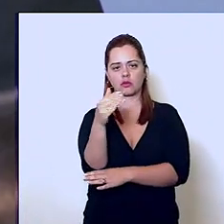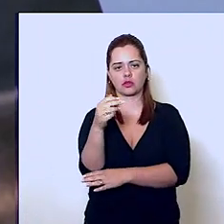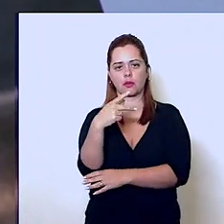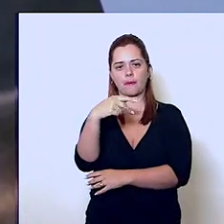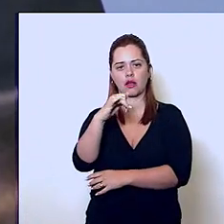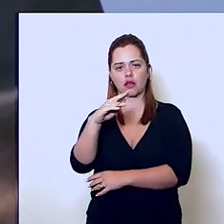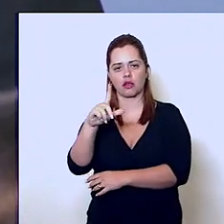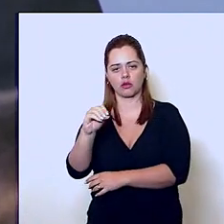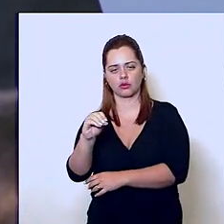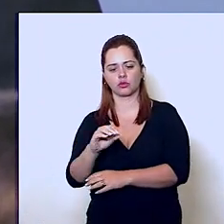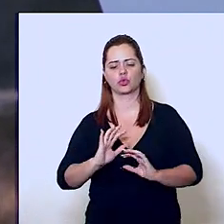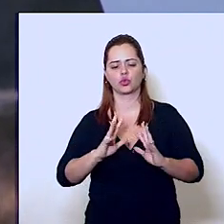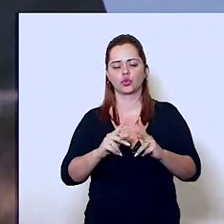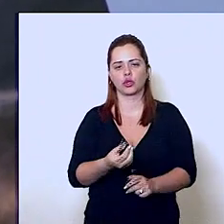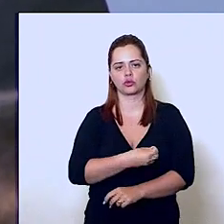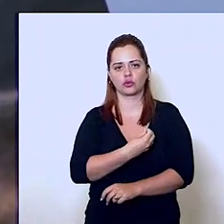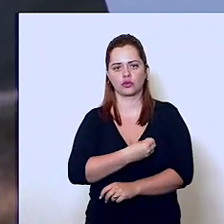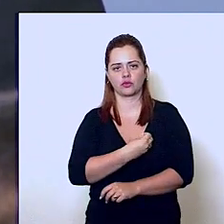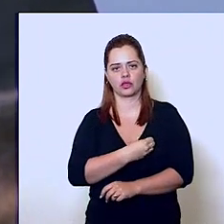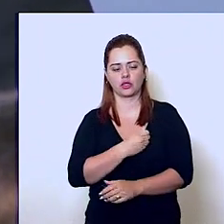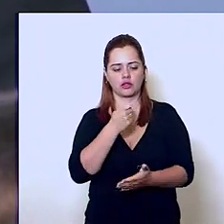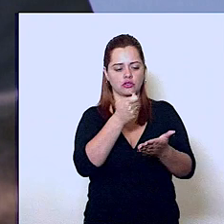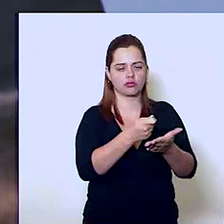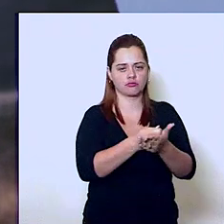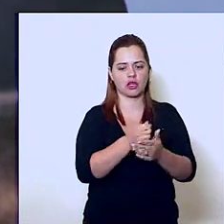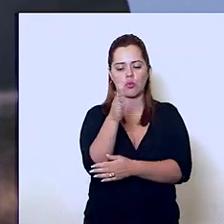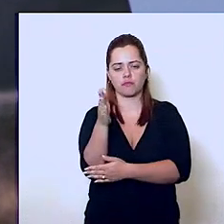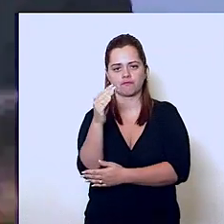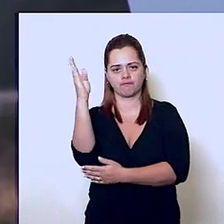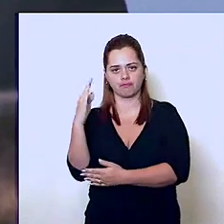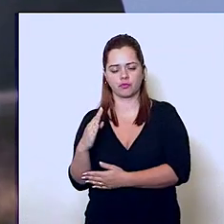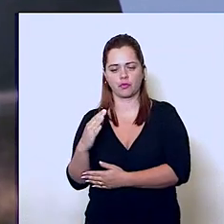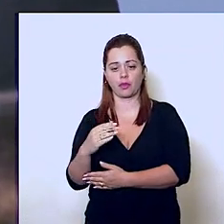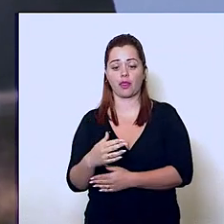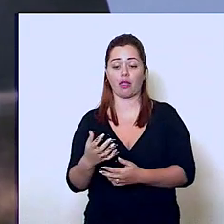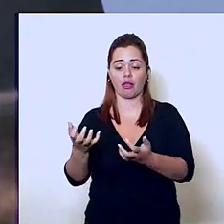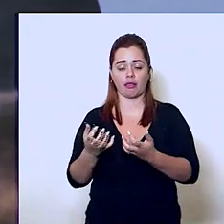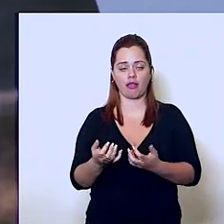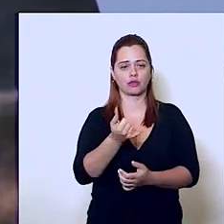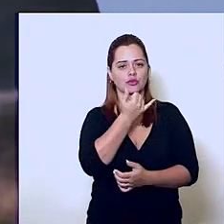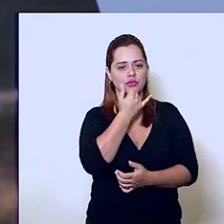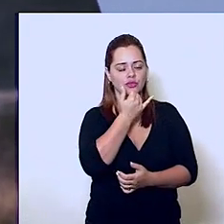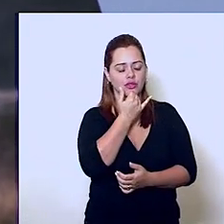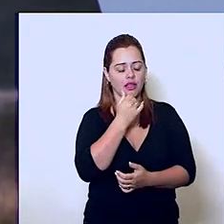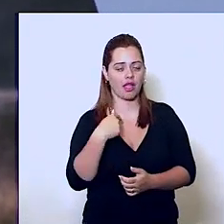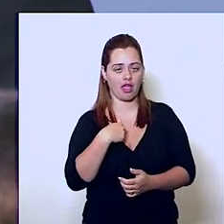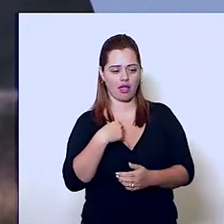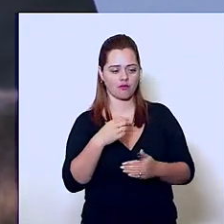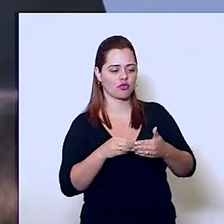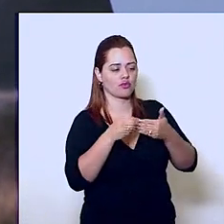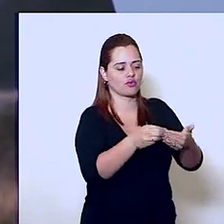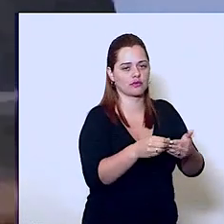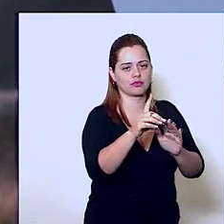vida, dedicada à diplomacia brasileira. Eu quero pedir desculpa, porque me ofereci para dar esse testemunho, mas eu não podia